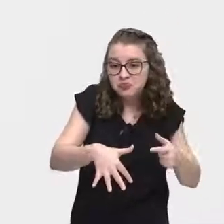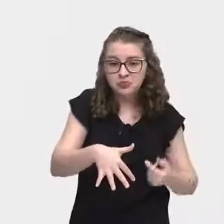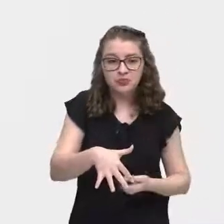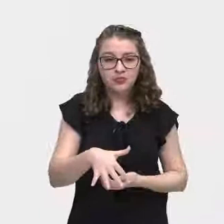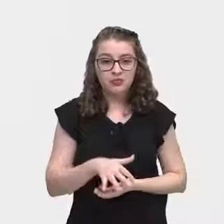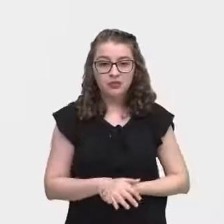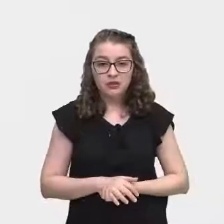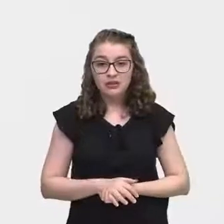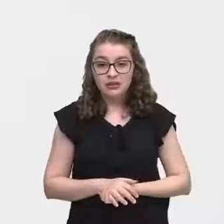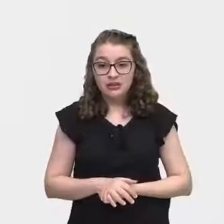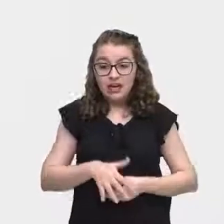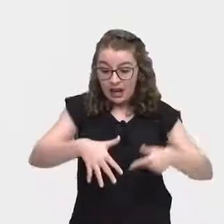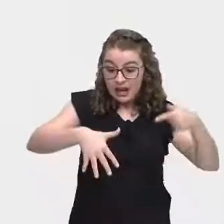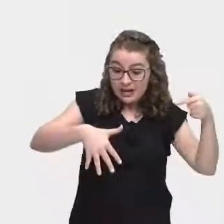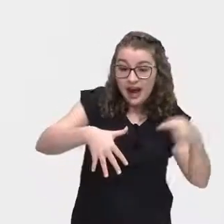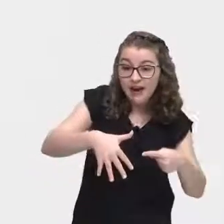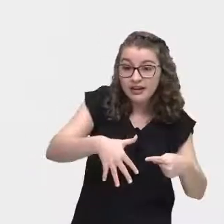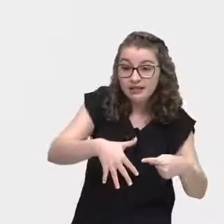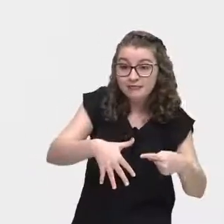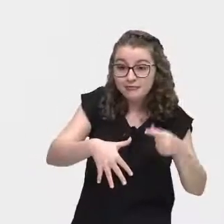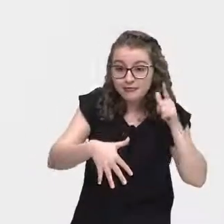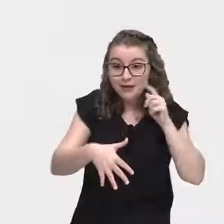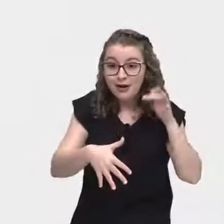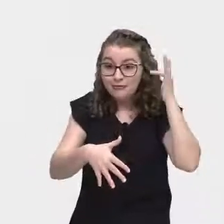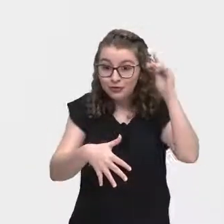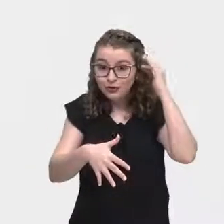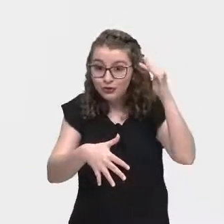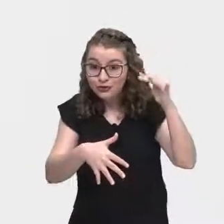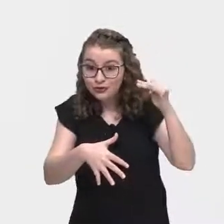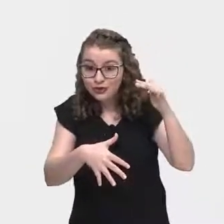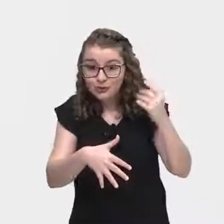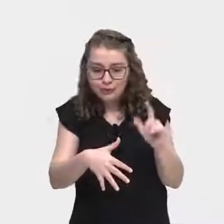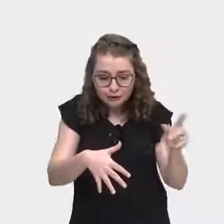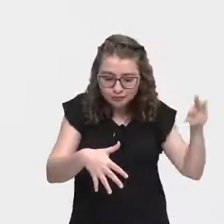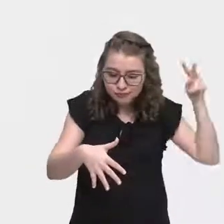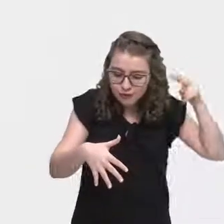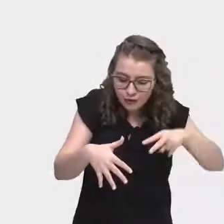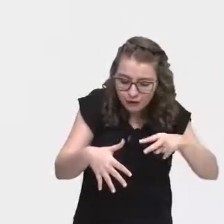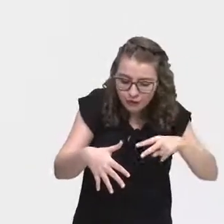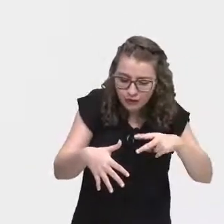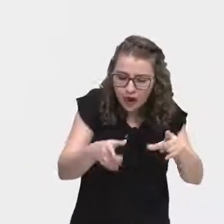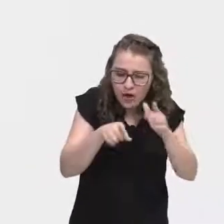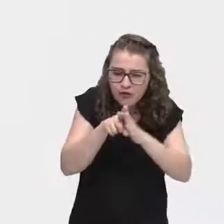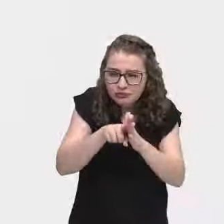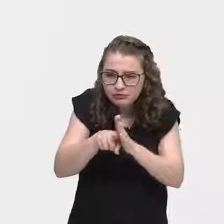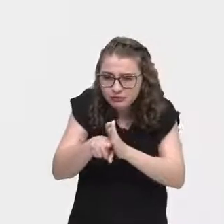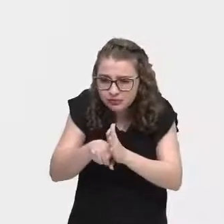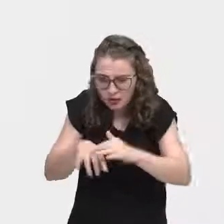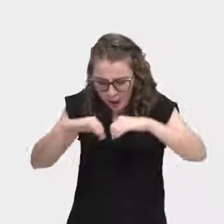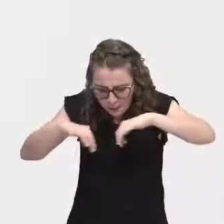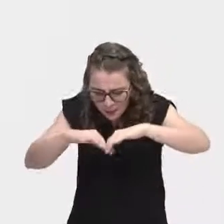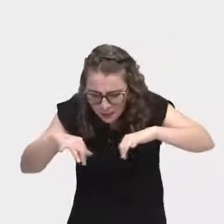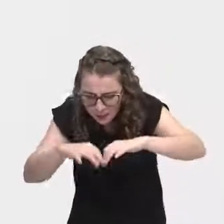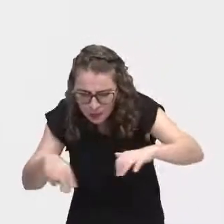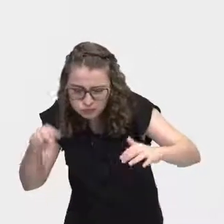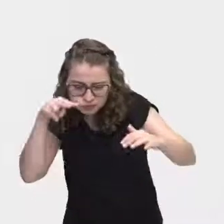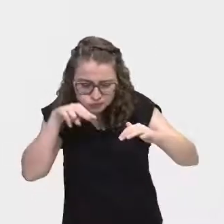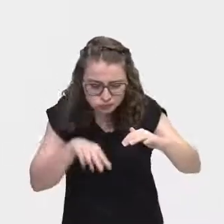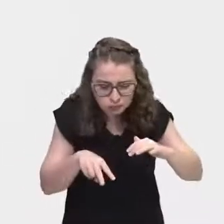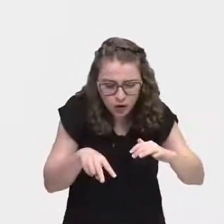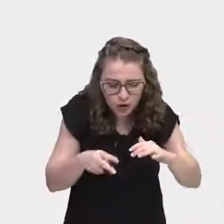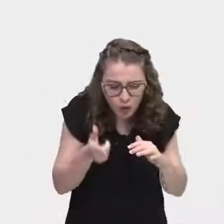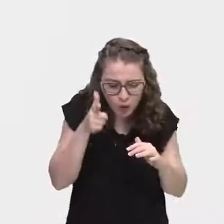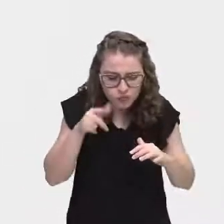lá. Essa é a atitude filosófica. Buscar essa parte que ninguém vê. Ela vai cavar para olhar o que tem ali